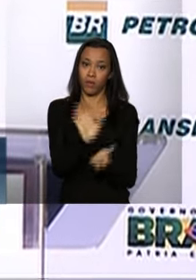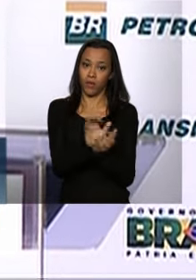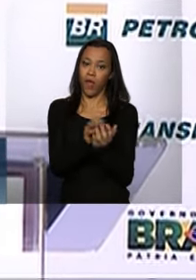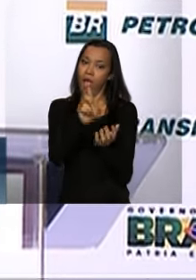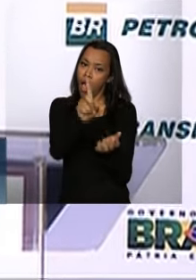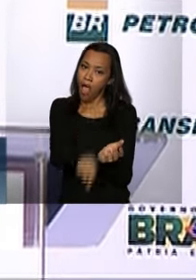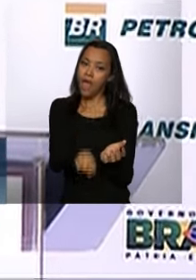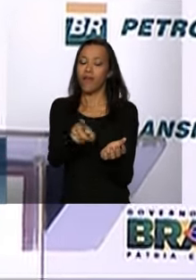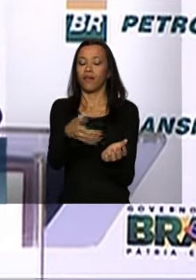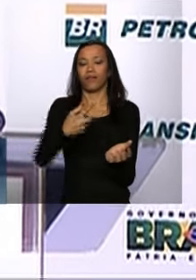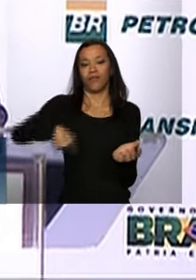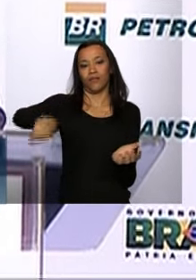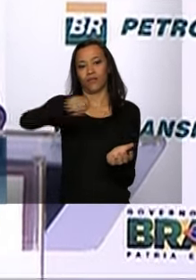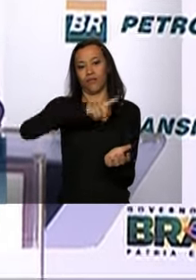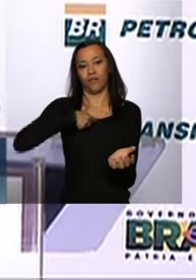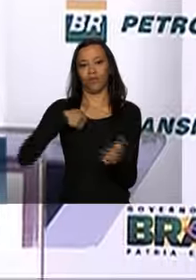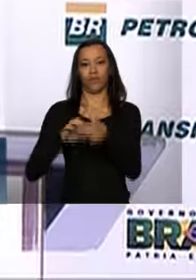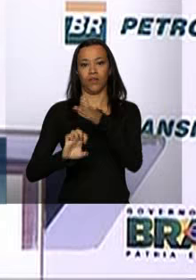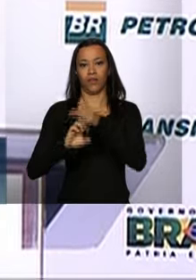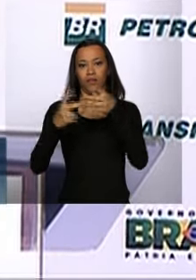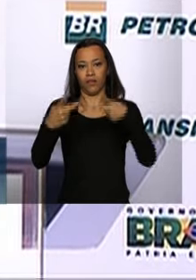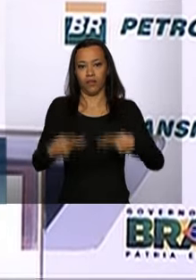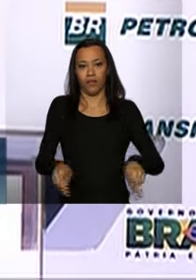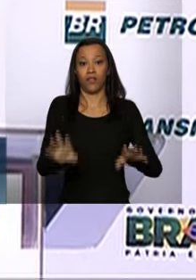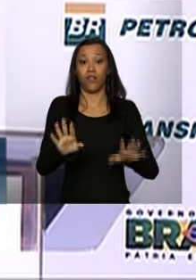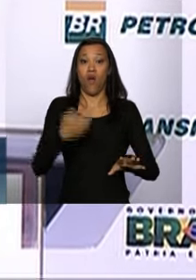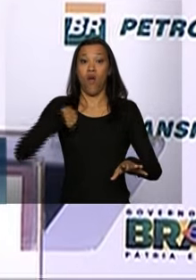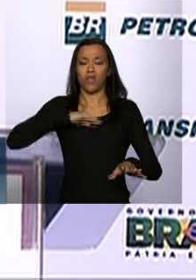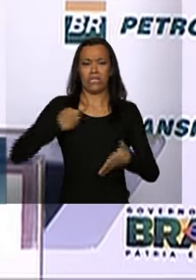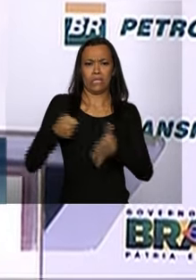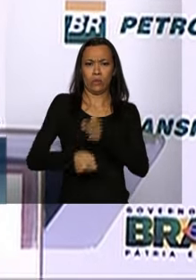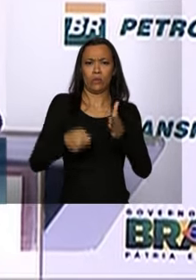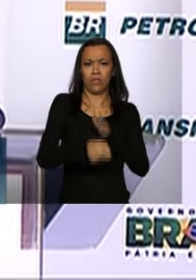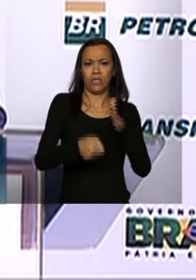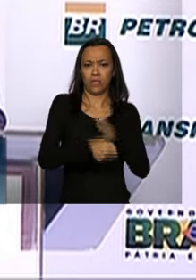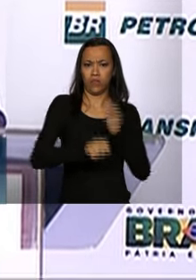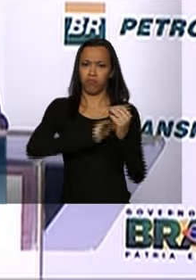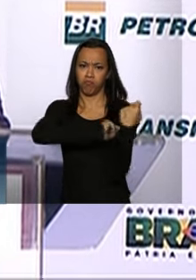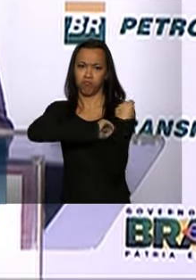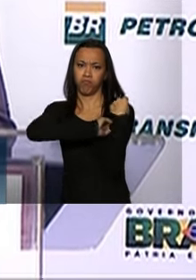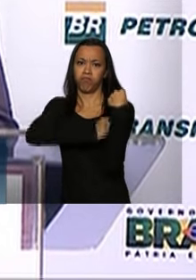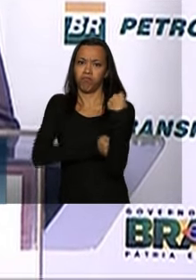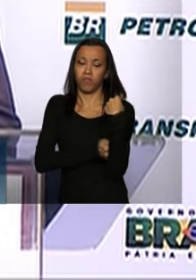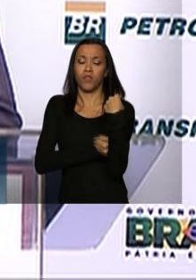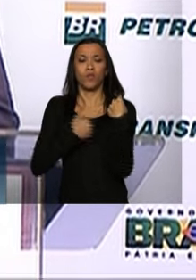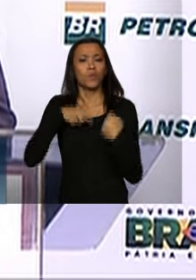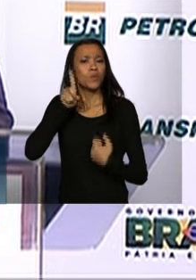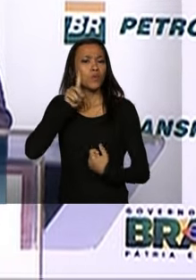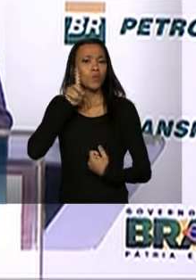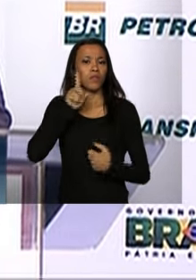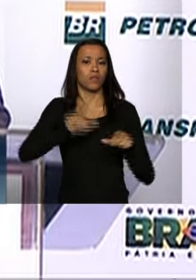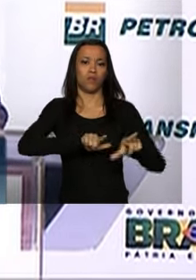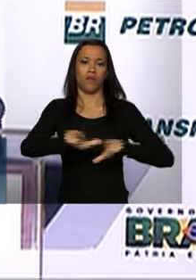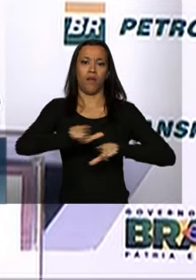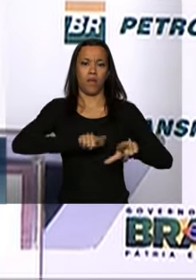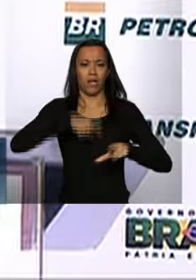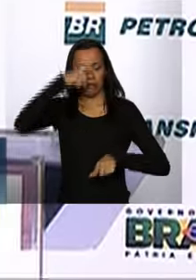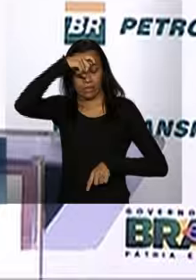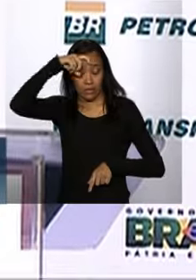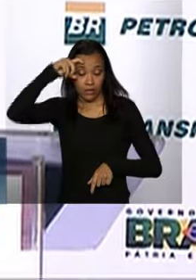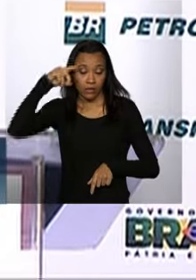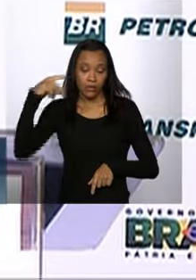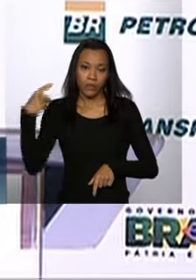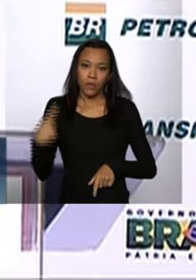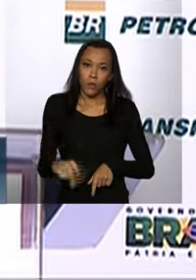que vejo nossa companhia. Somos a Roma de bravos guerreiros. E trabalhamos dia a dia, a cada gota de suor,